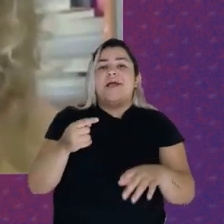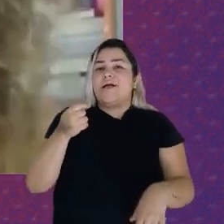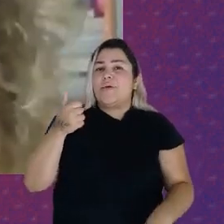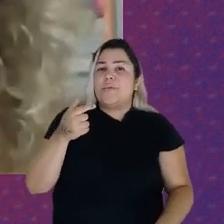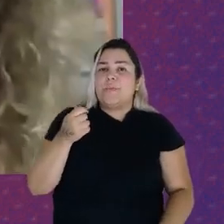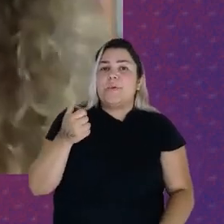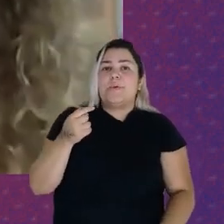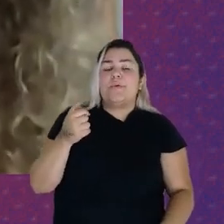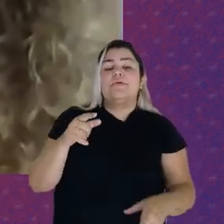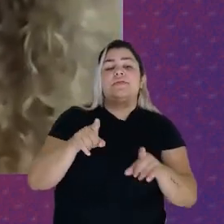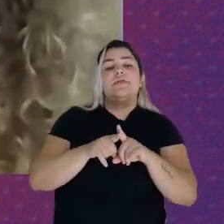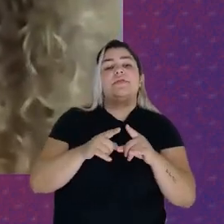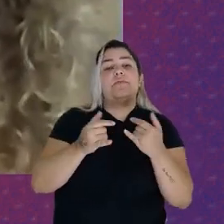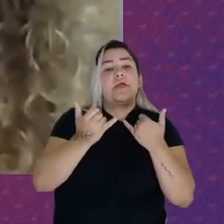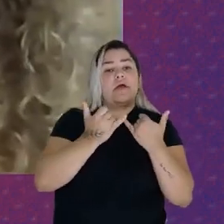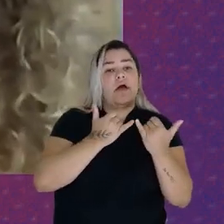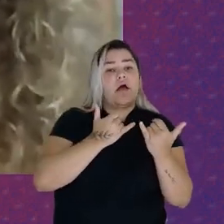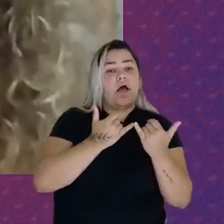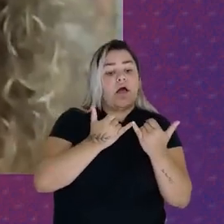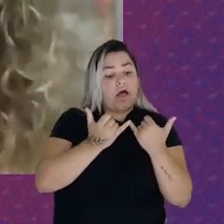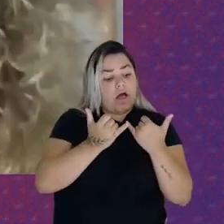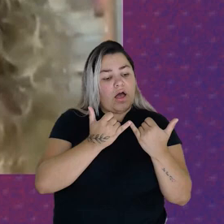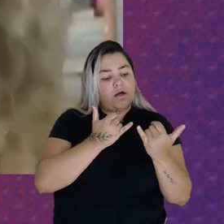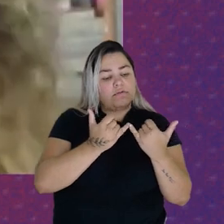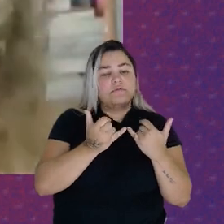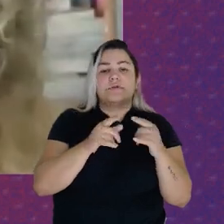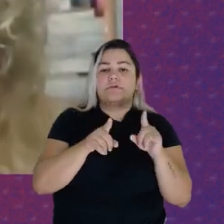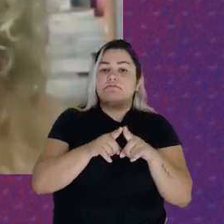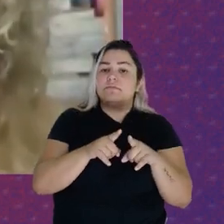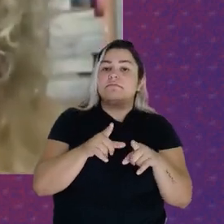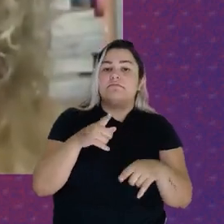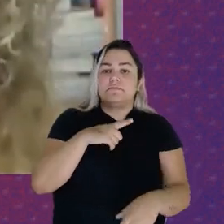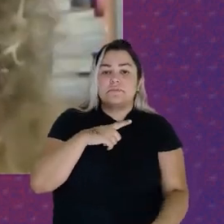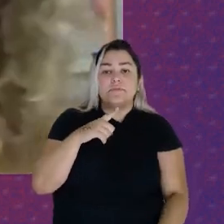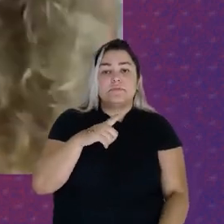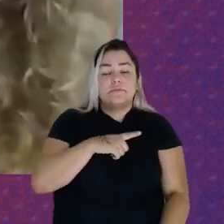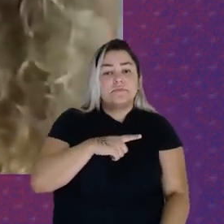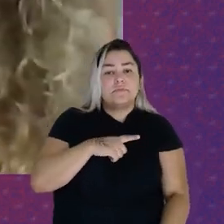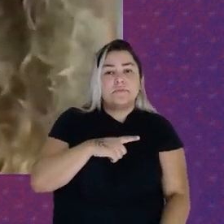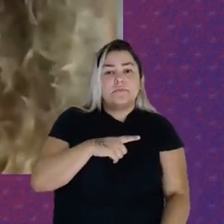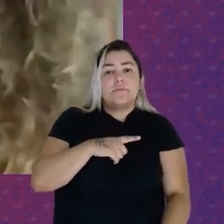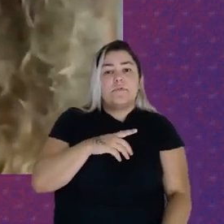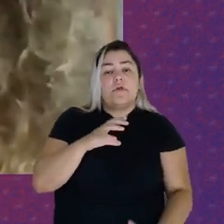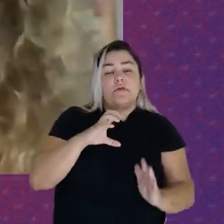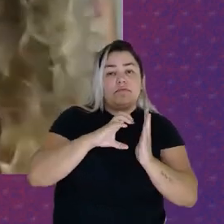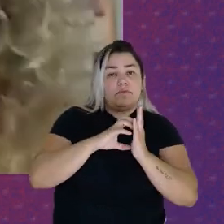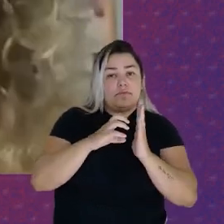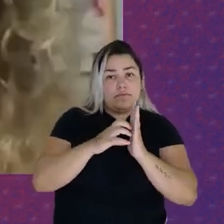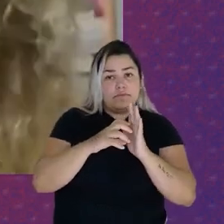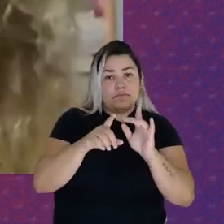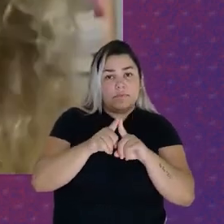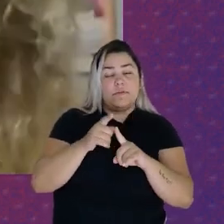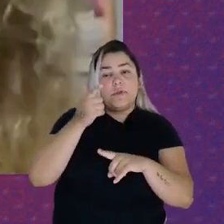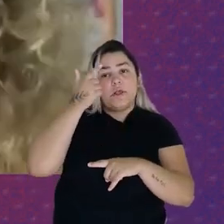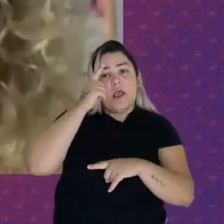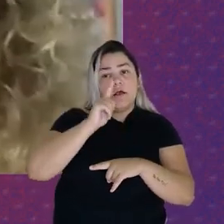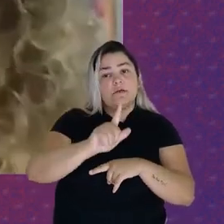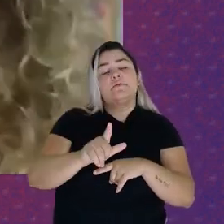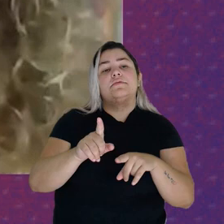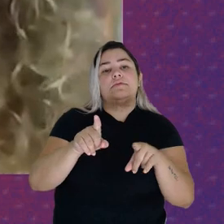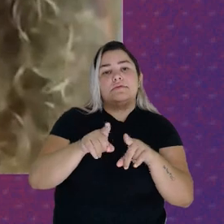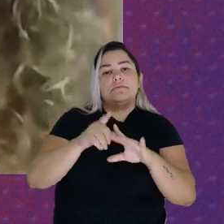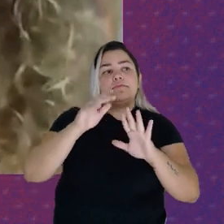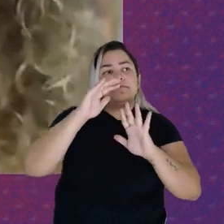também comparado com a nossa sociedade. Nós temos um recorde o Partido dos Trabalhadores conseguiu, e graças a